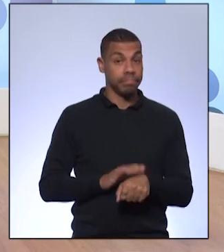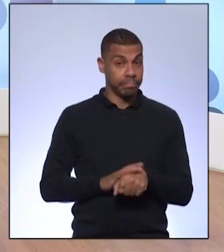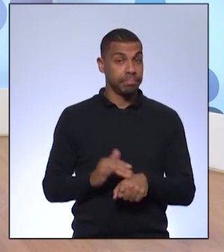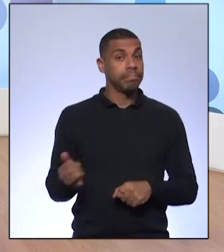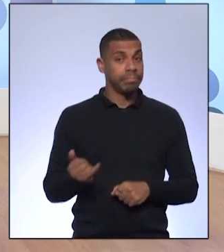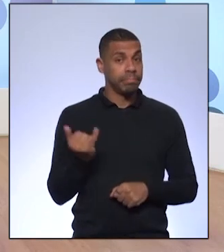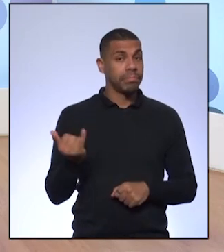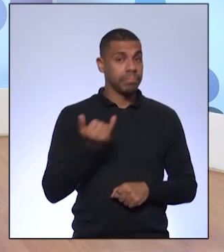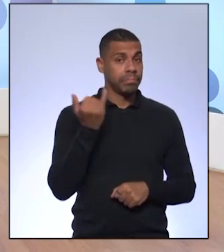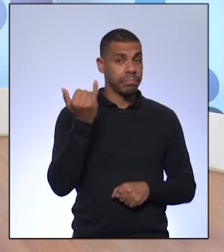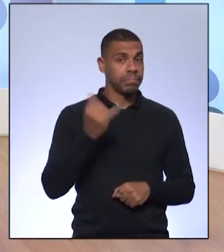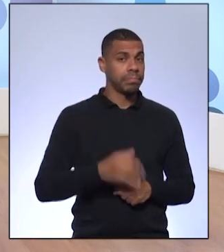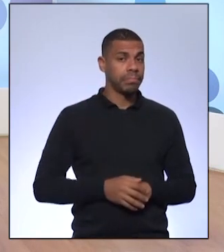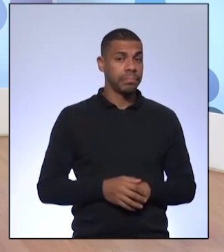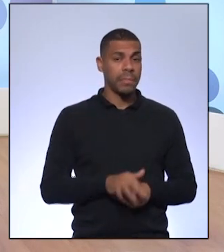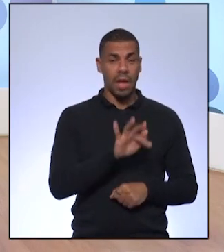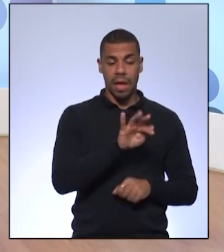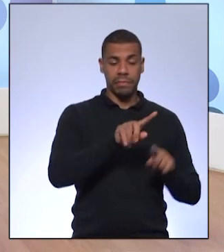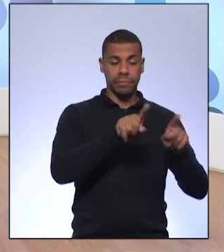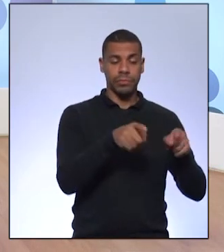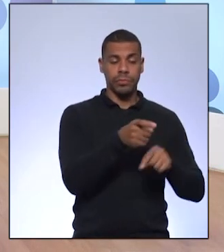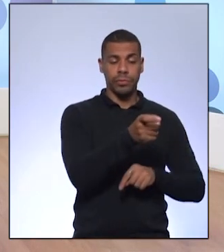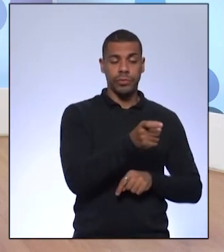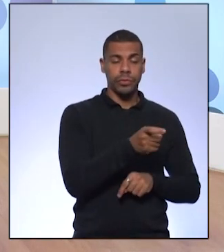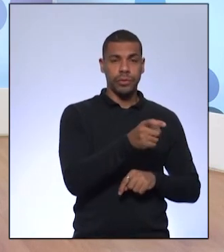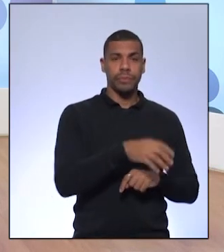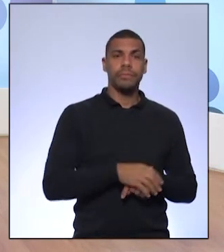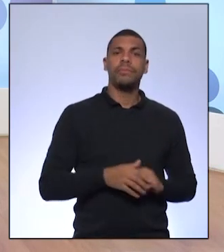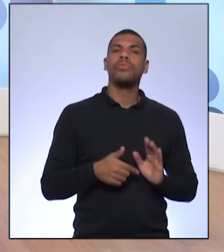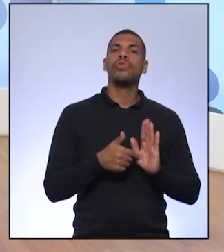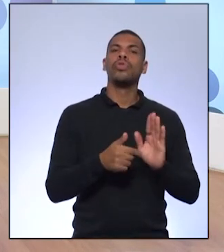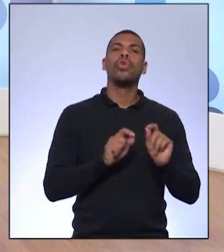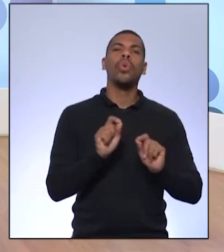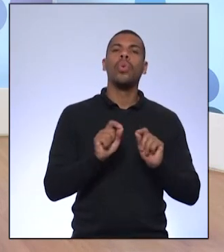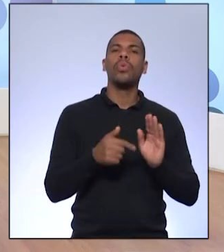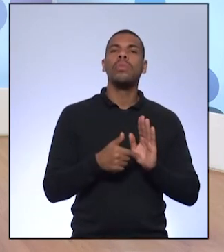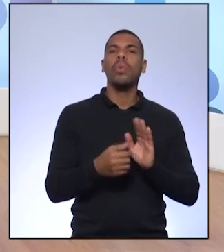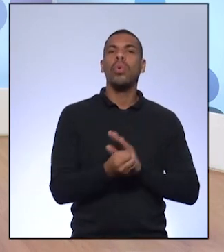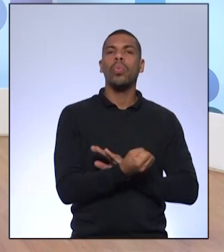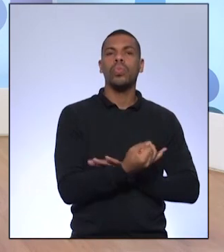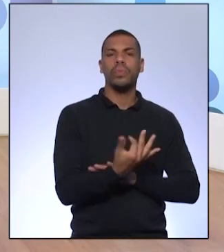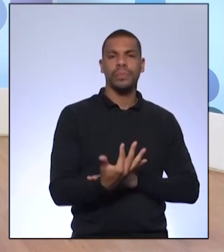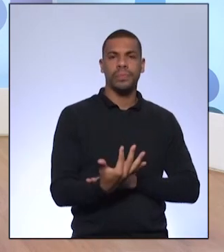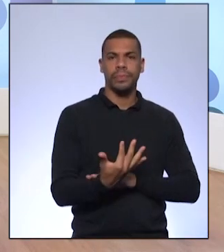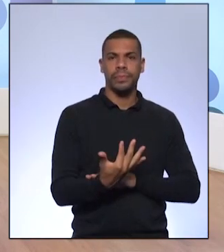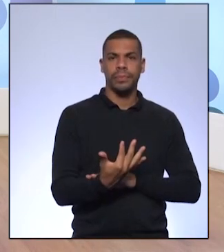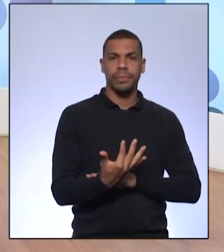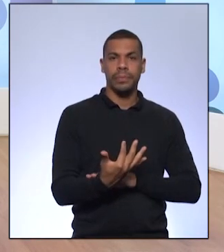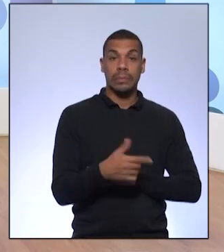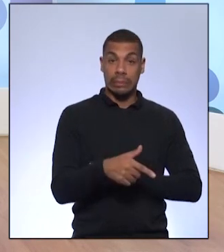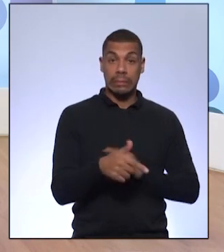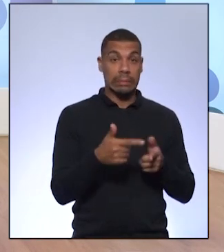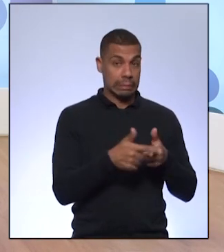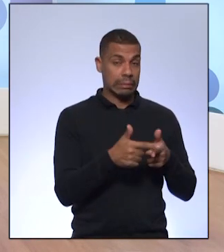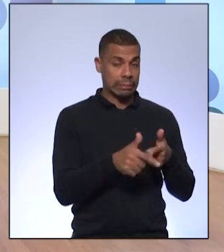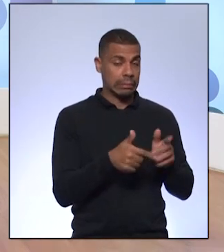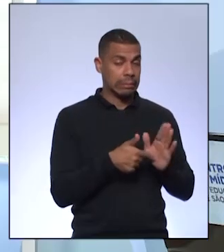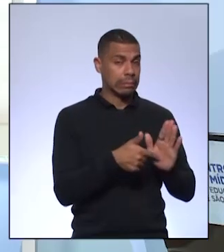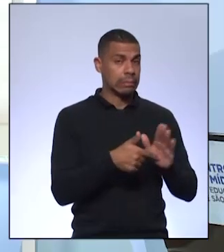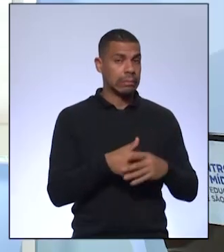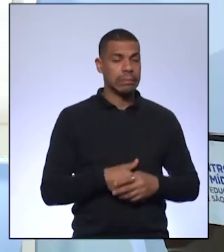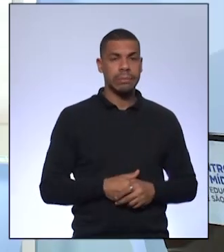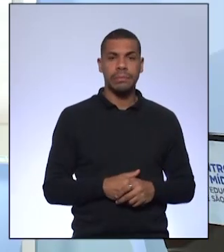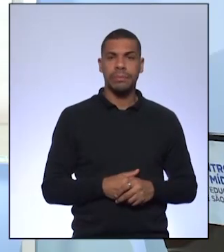importante. Esse f de x aqui, ó, no caso, ele vai funcionar como a quantidade para essa situação aqui, fazendo